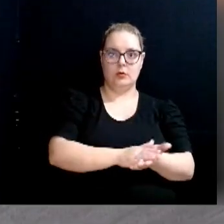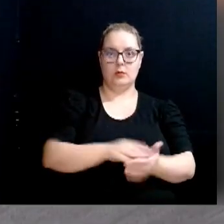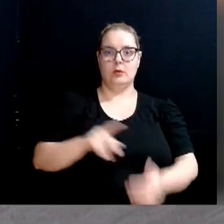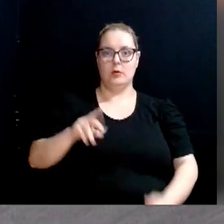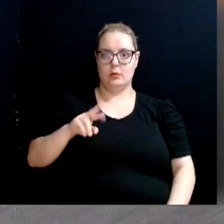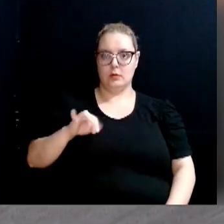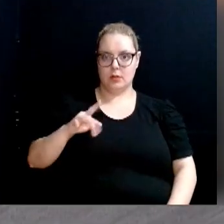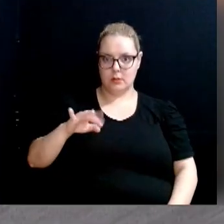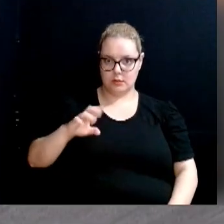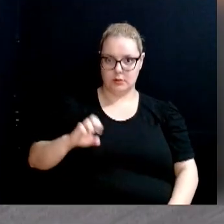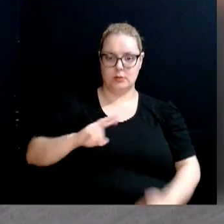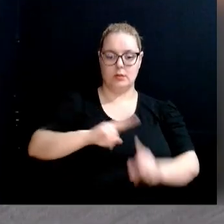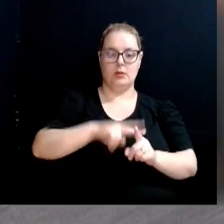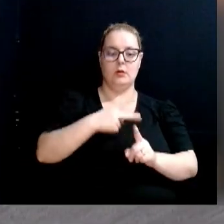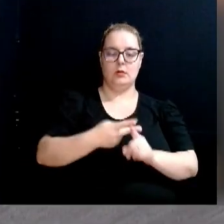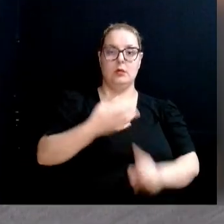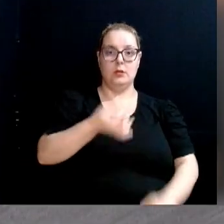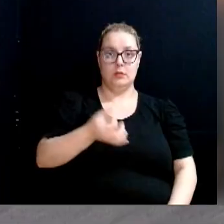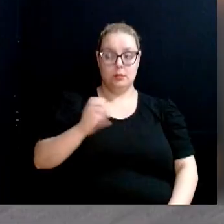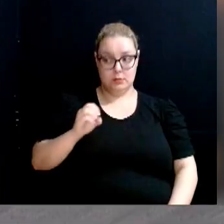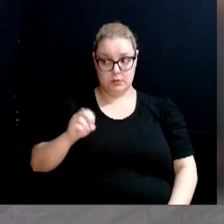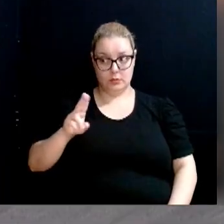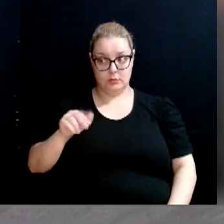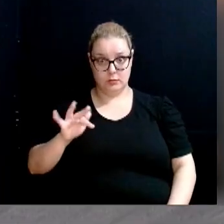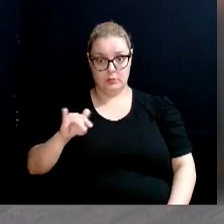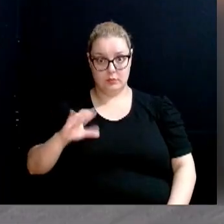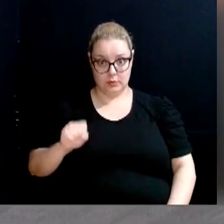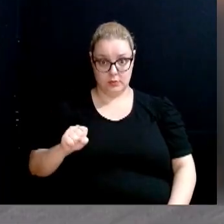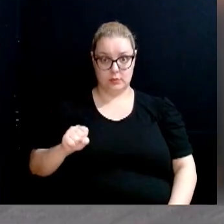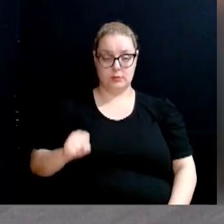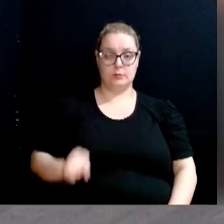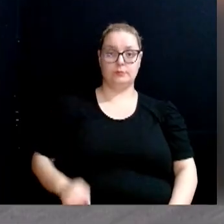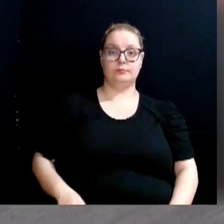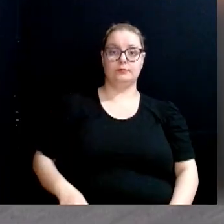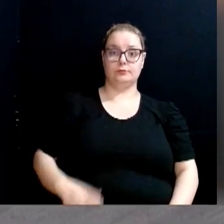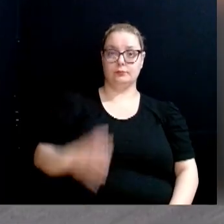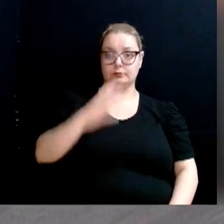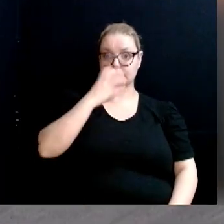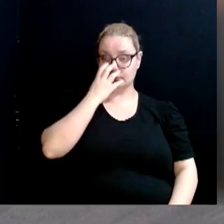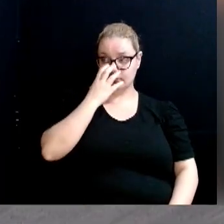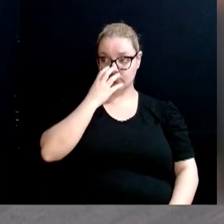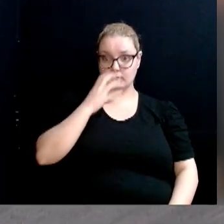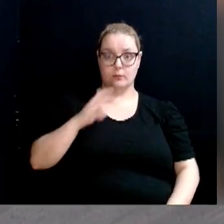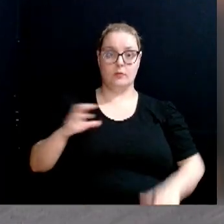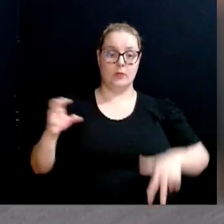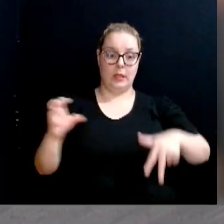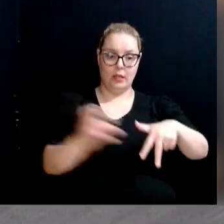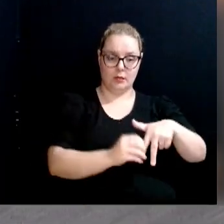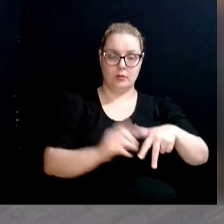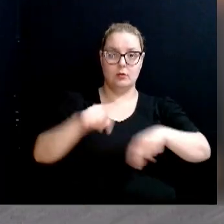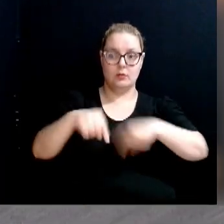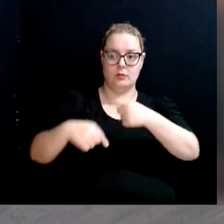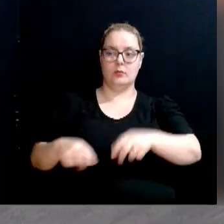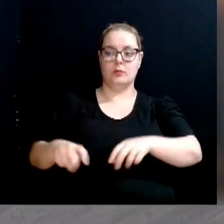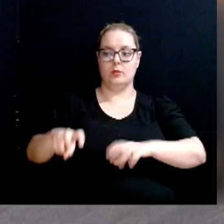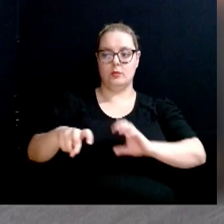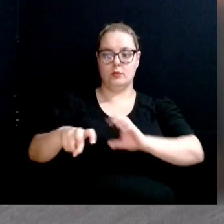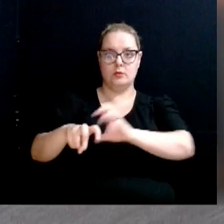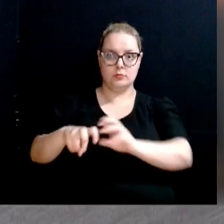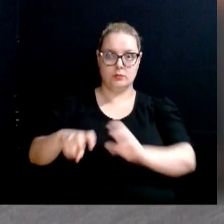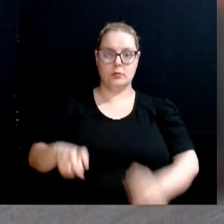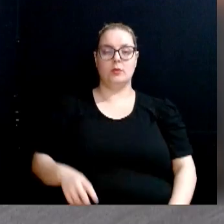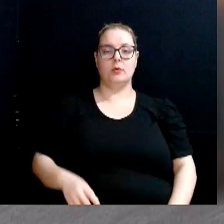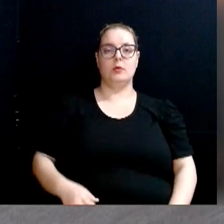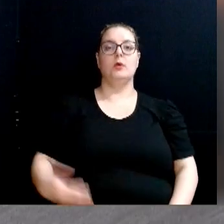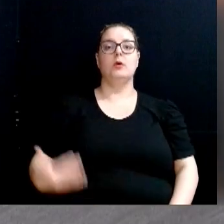dobra 600 UFIX, e se o animal atacar alguma pessoa ou algum outro animal, o proprietário toma uma multa de